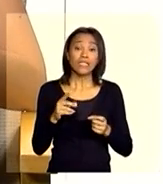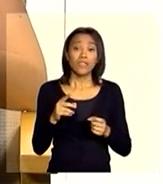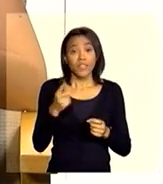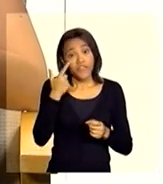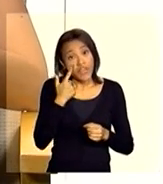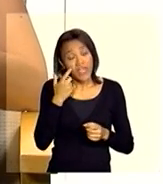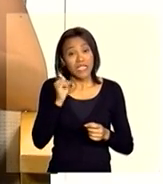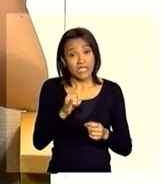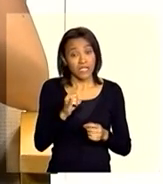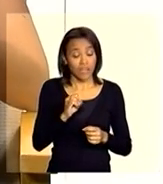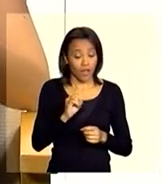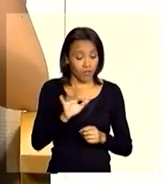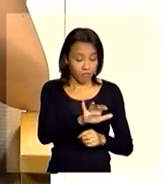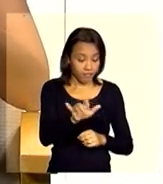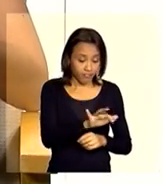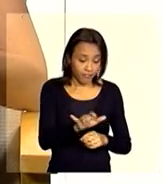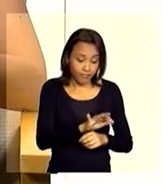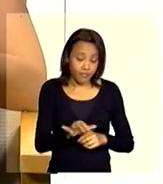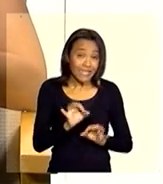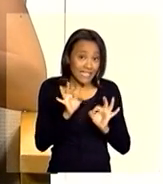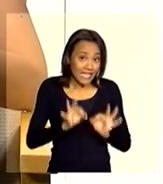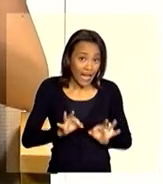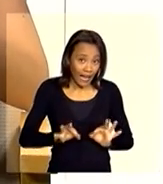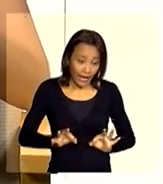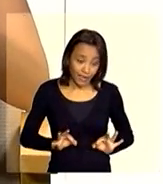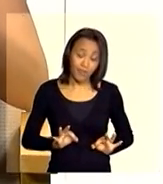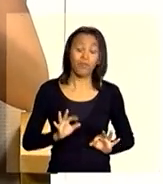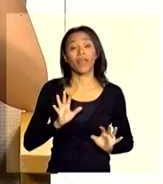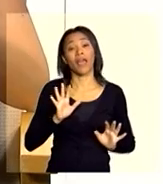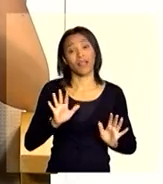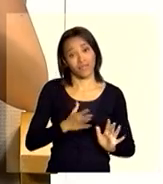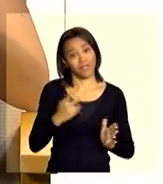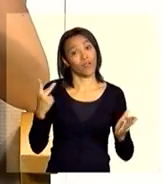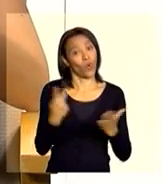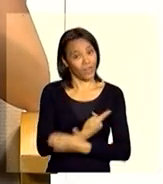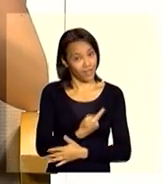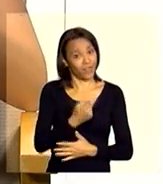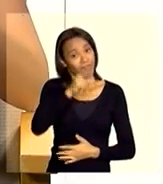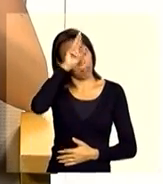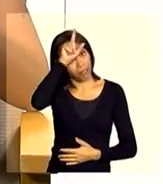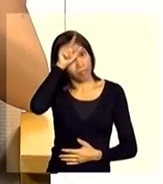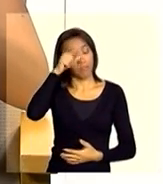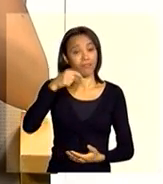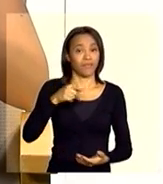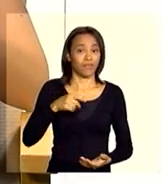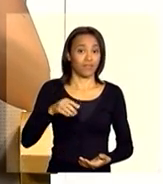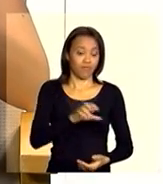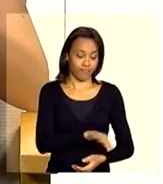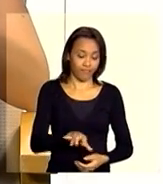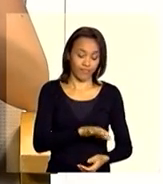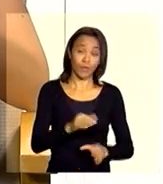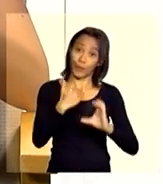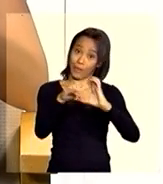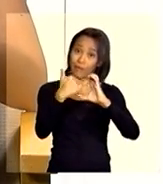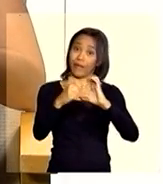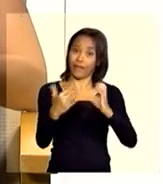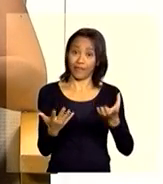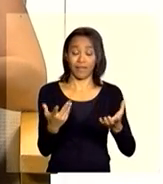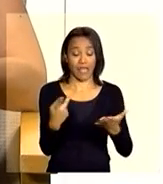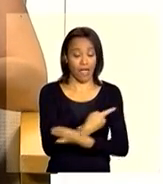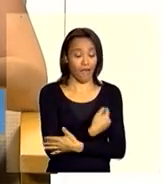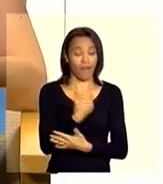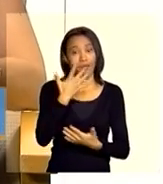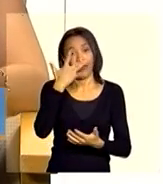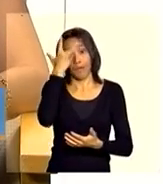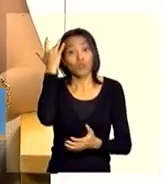está digitando corretamente que a gente tem alguns problemas de digitação principalmente de no campo e-mail né que acaba ficando errado e a